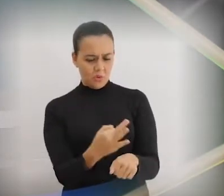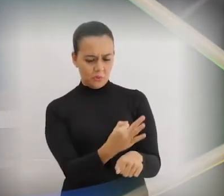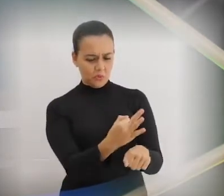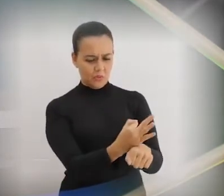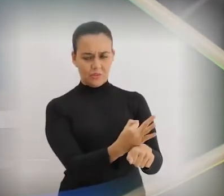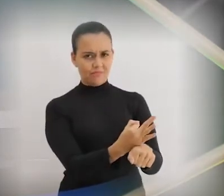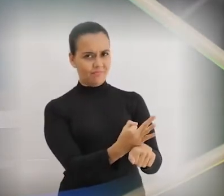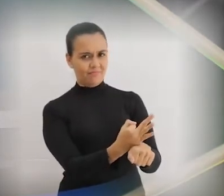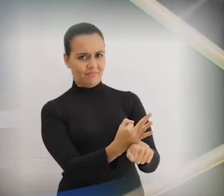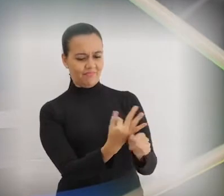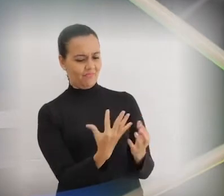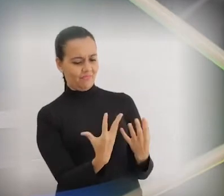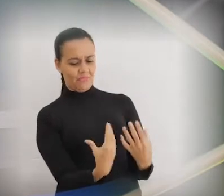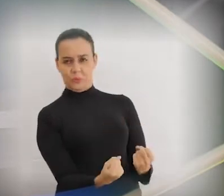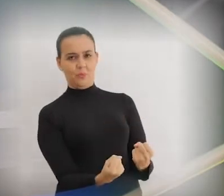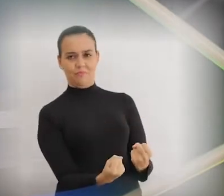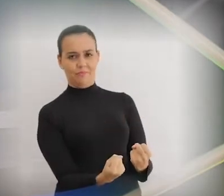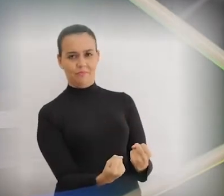não toleraria.